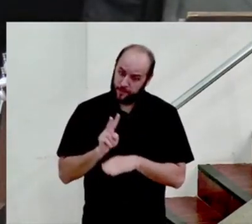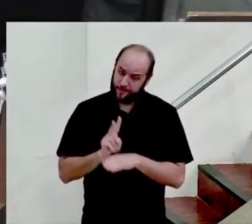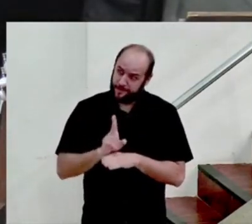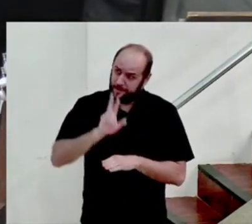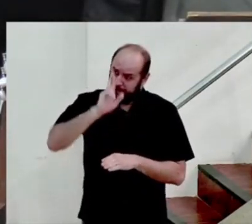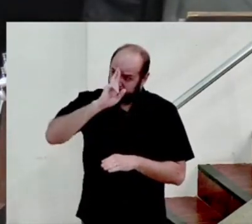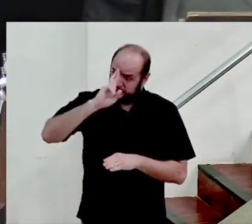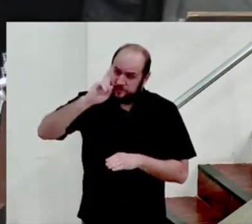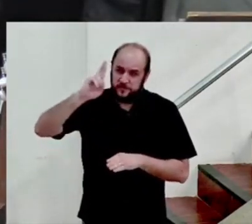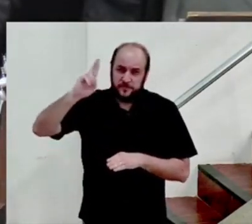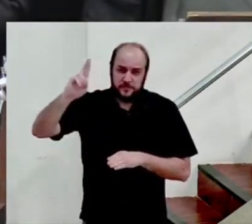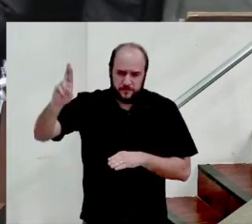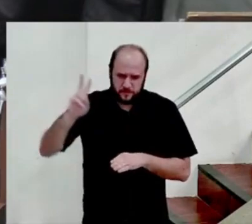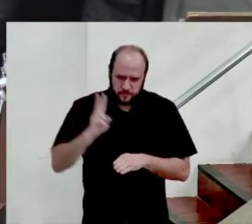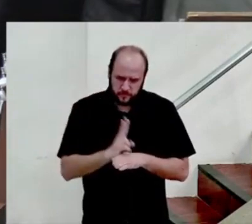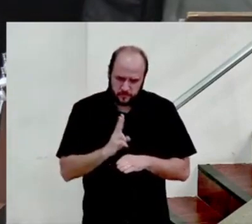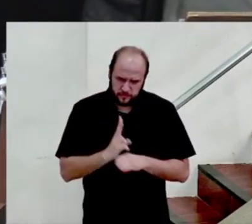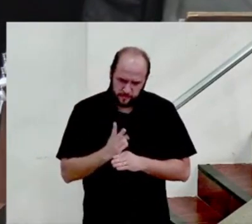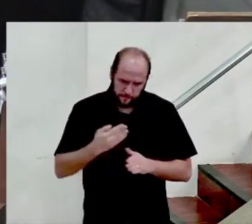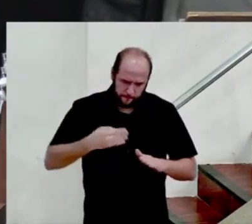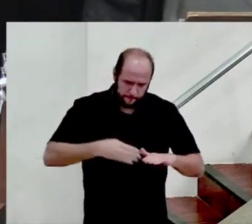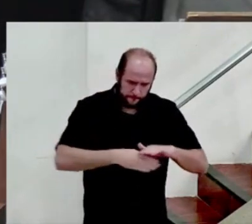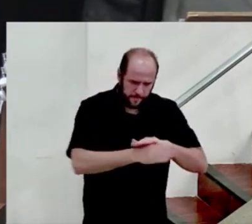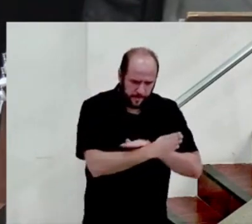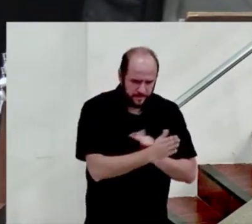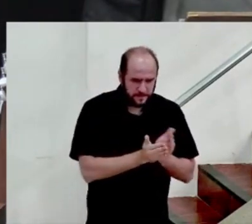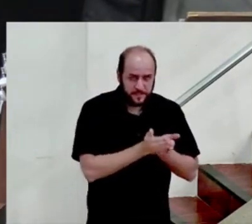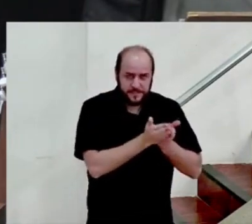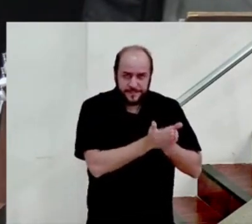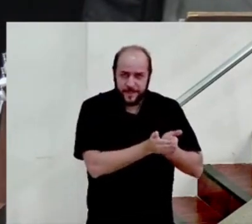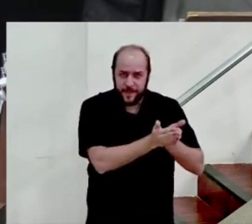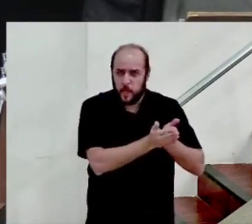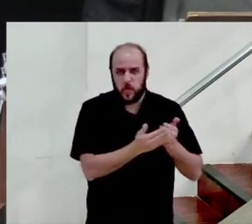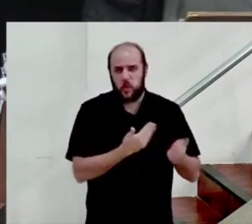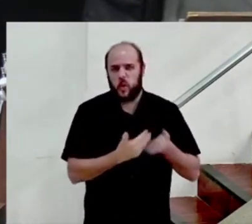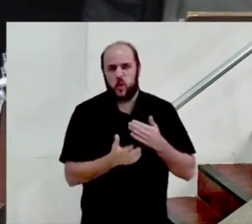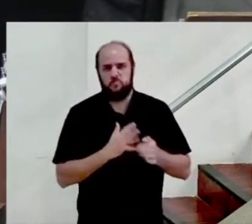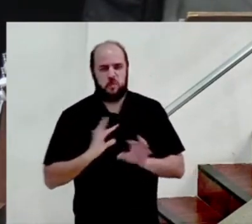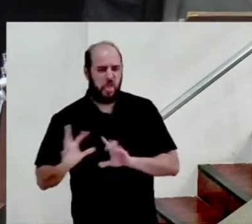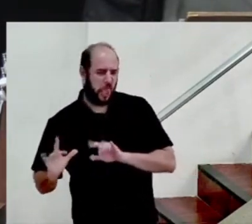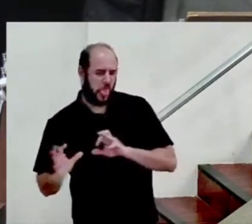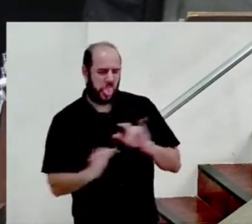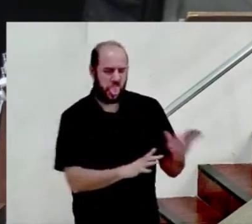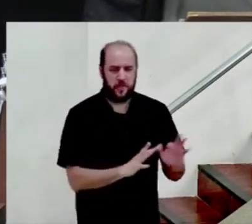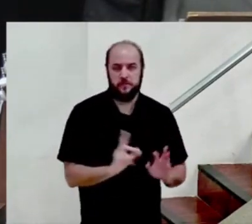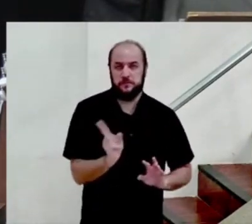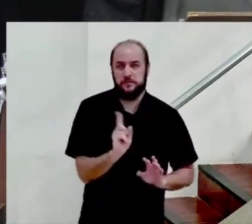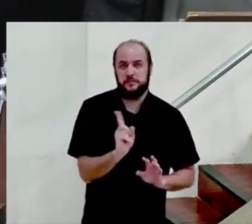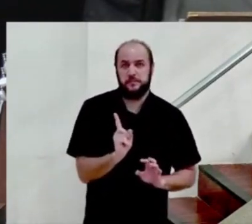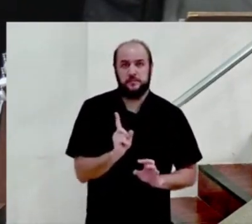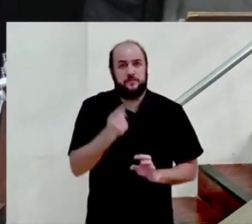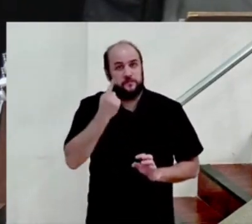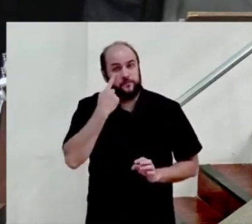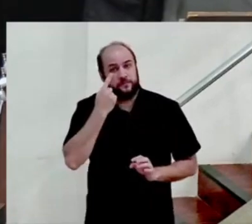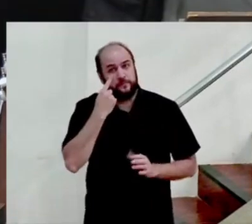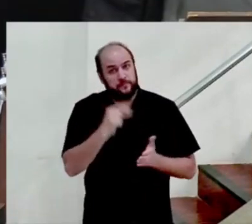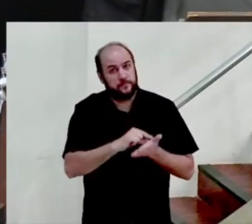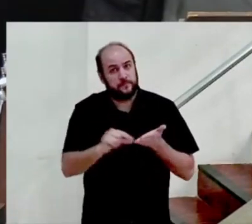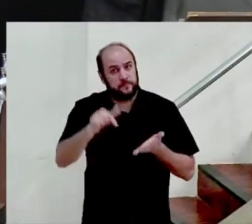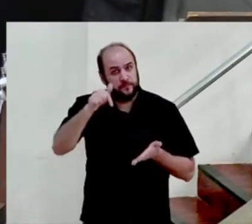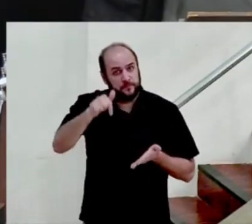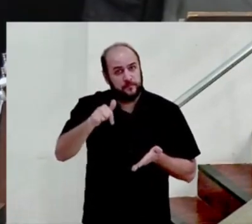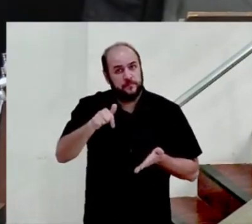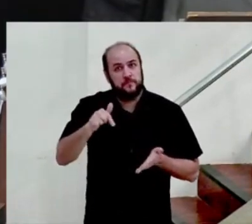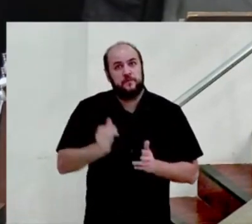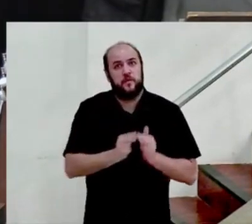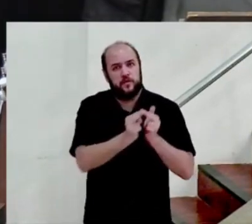Senhor para que o adentrar dentro desta arca não fosse de qualquer forma. Veja no versículo 7, Noé, sua mulher